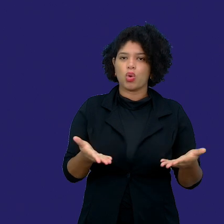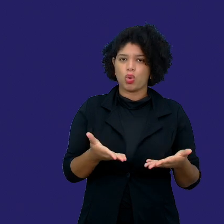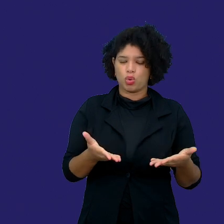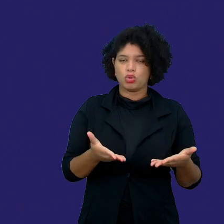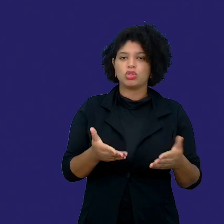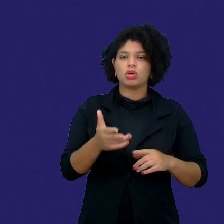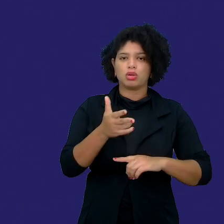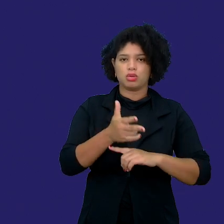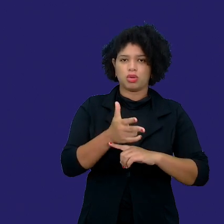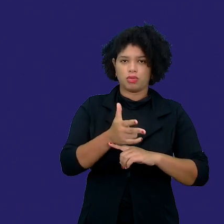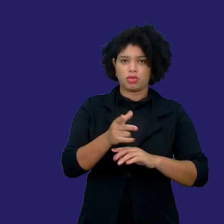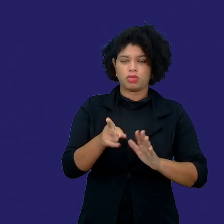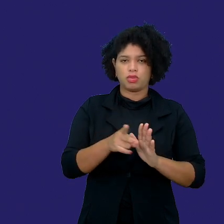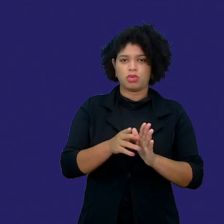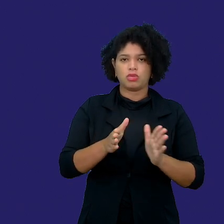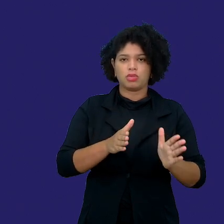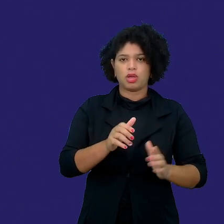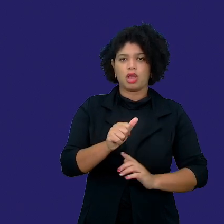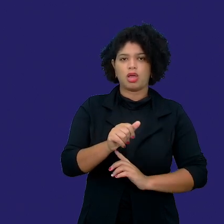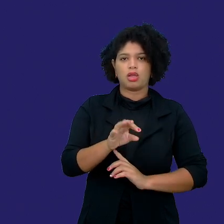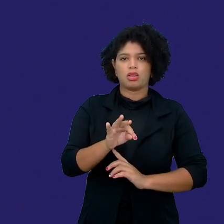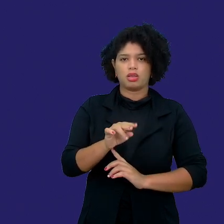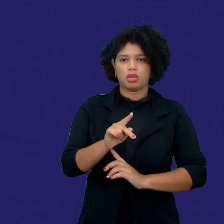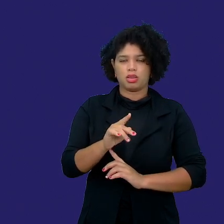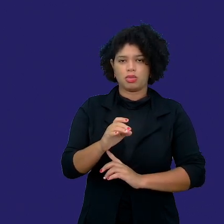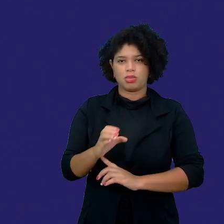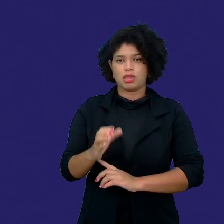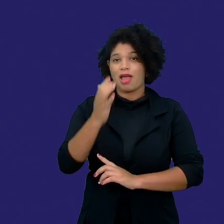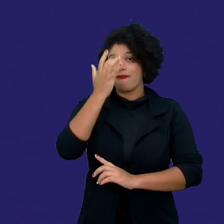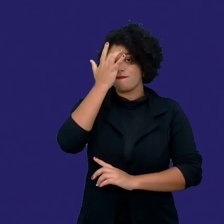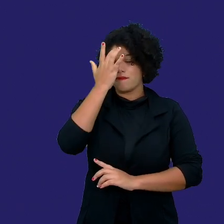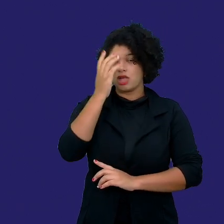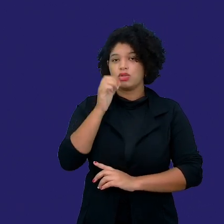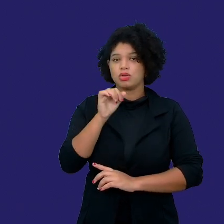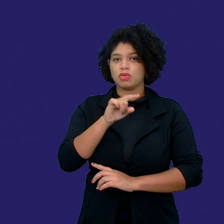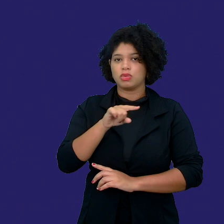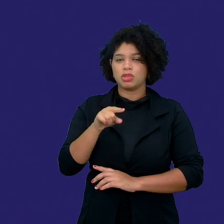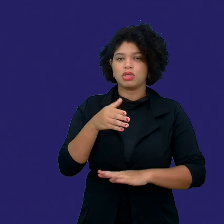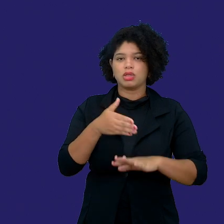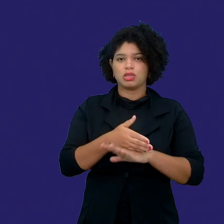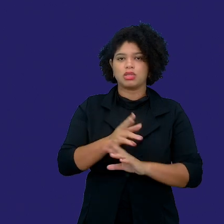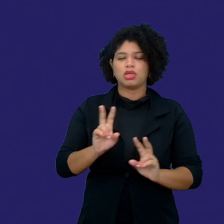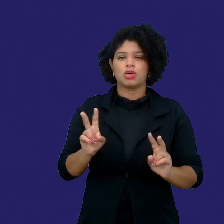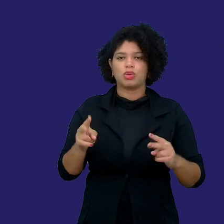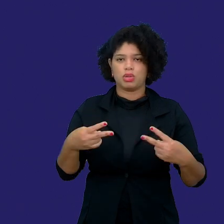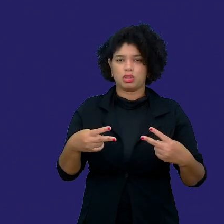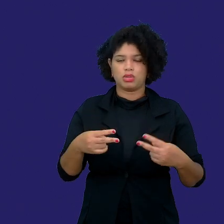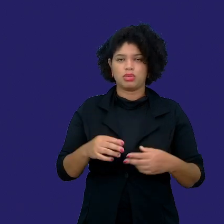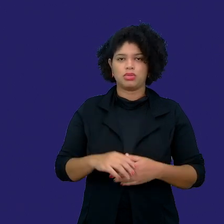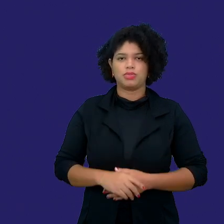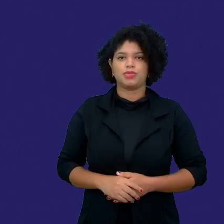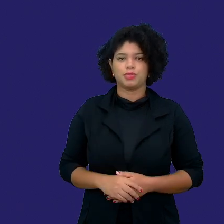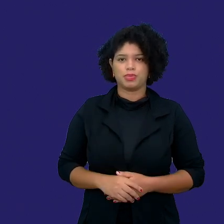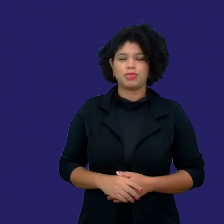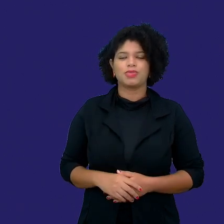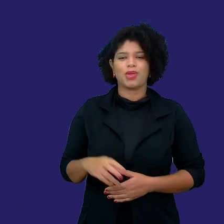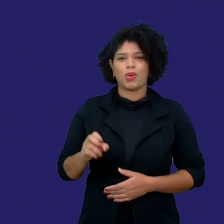a PPC fica mais fácil se vocês estiverem com esse material na mão. Então, vamos lá,